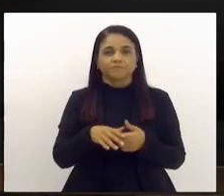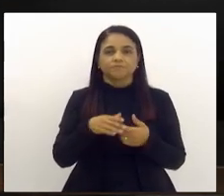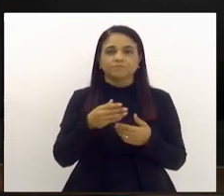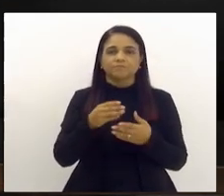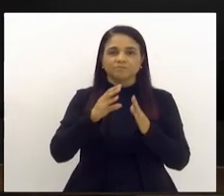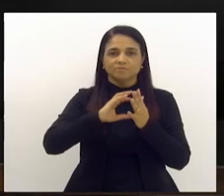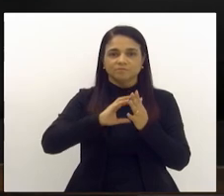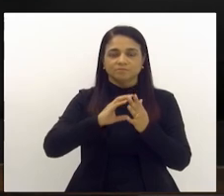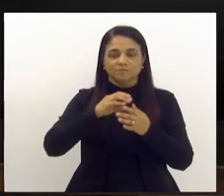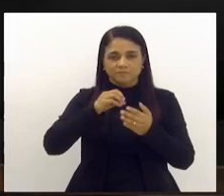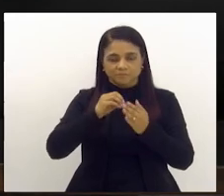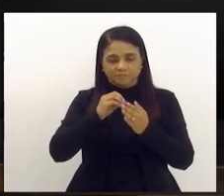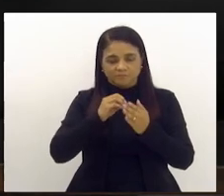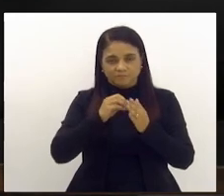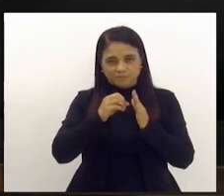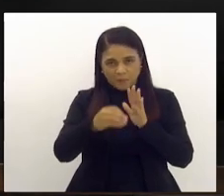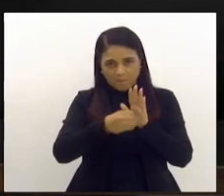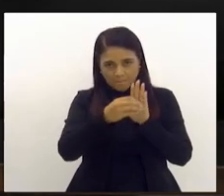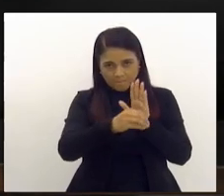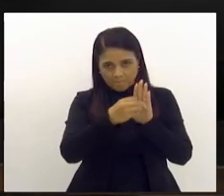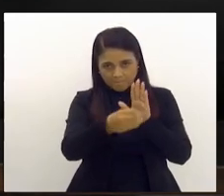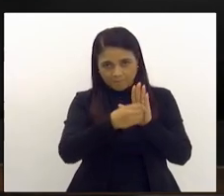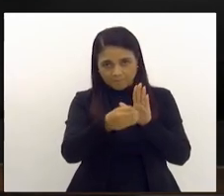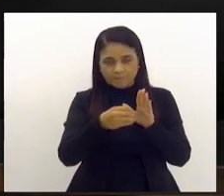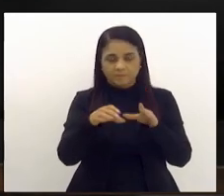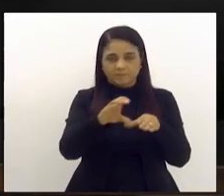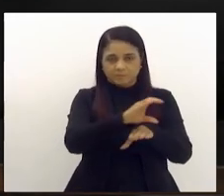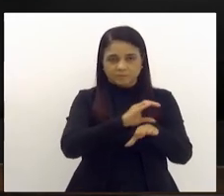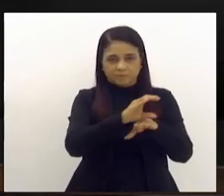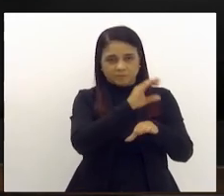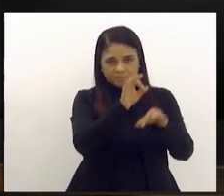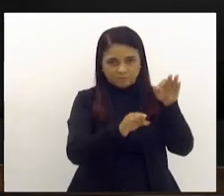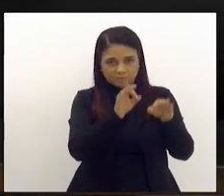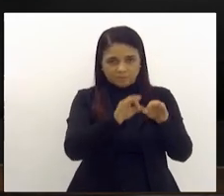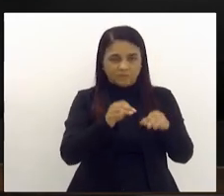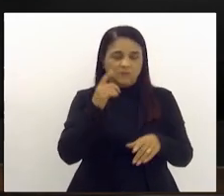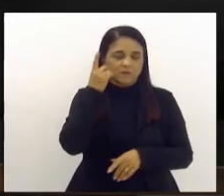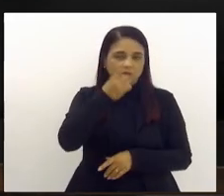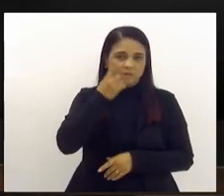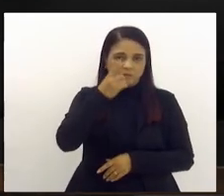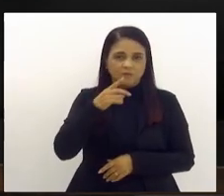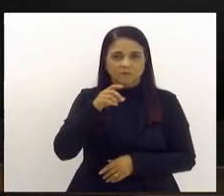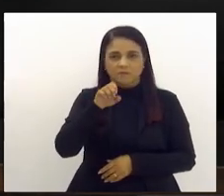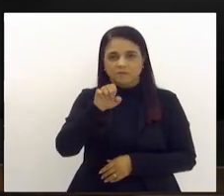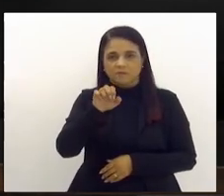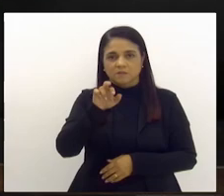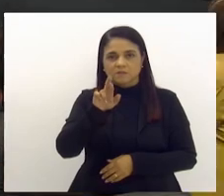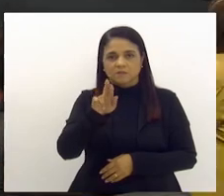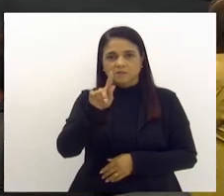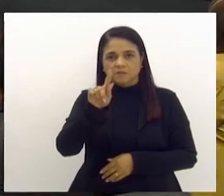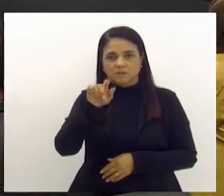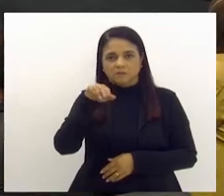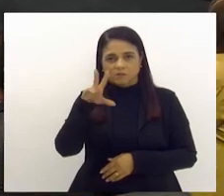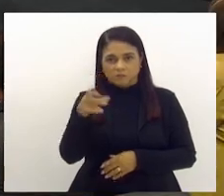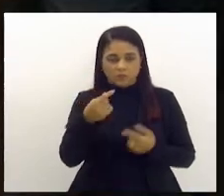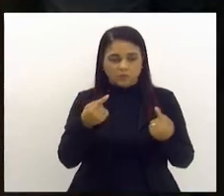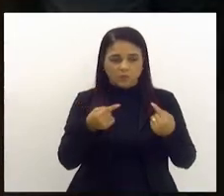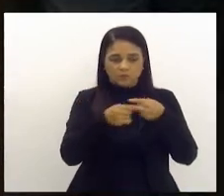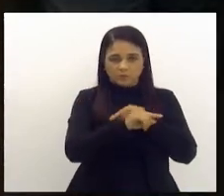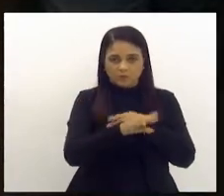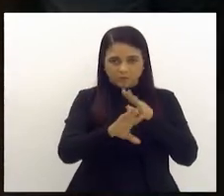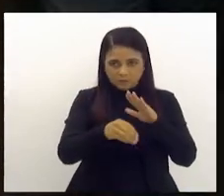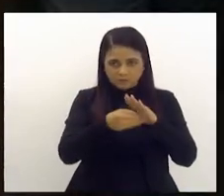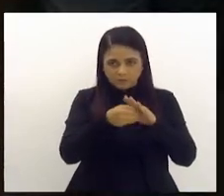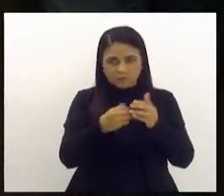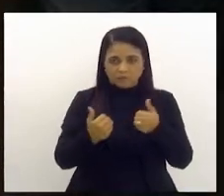emitir parecer pela Comissão de Constituição e Justiça, deputado doutor Serginho. Contrário às emendas, concluindo